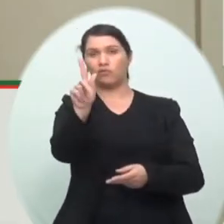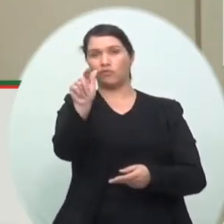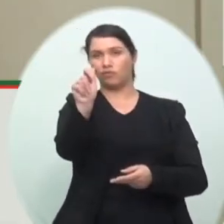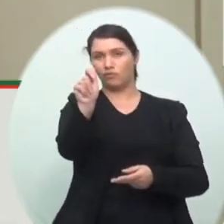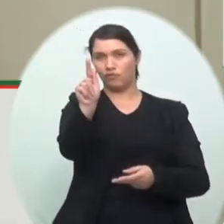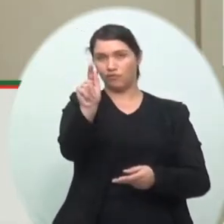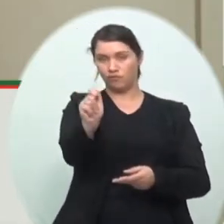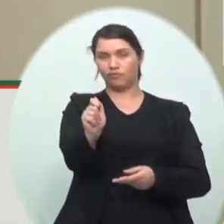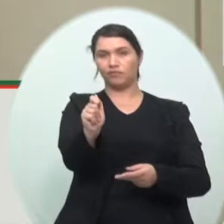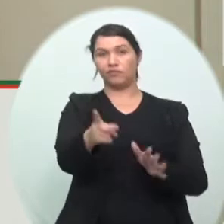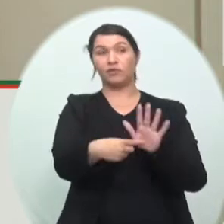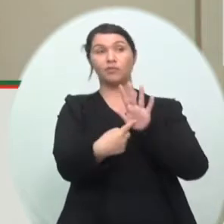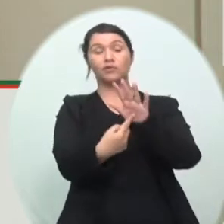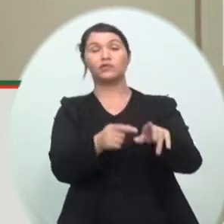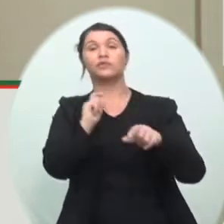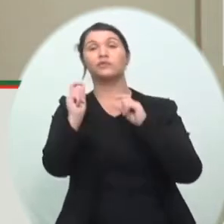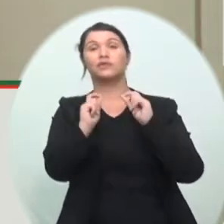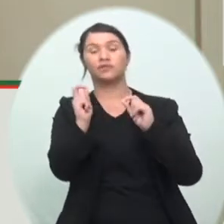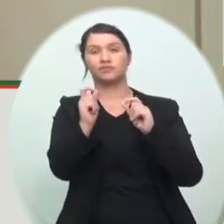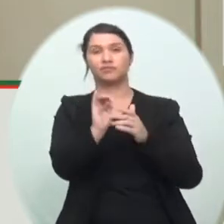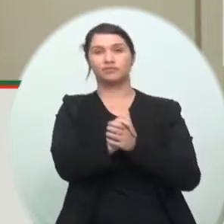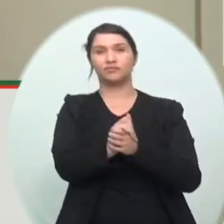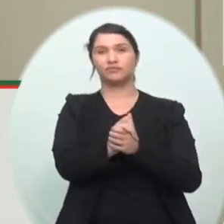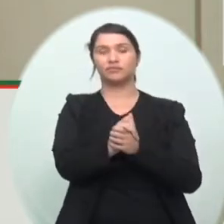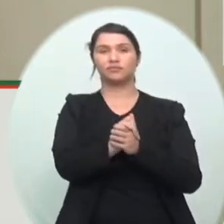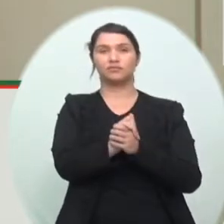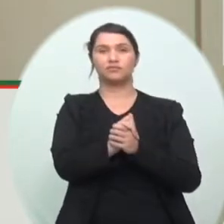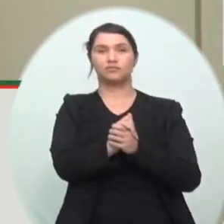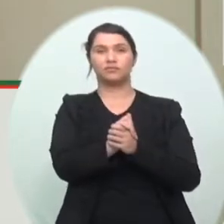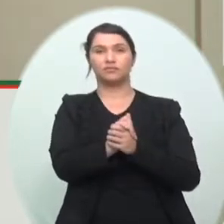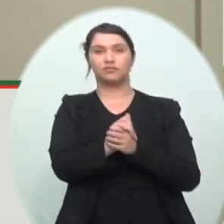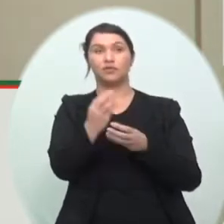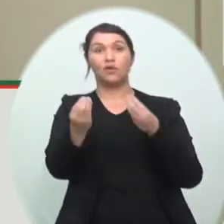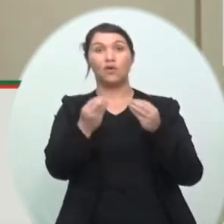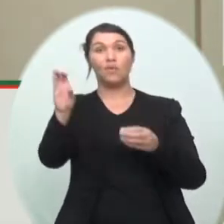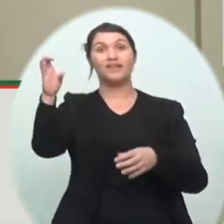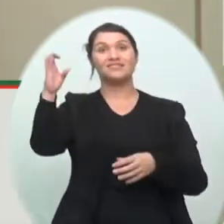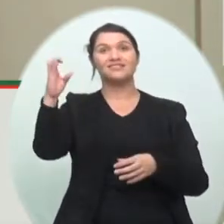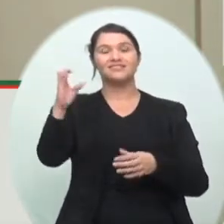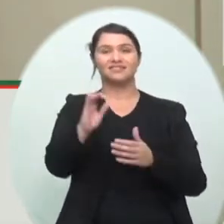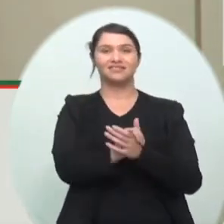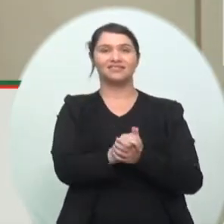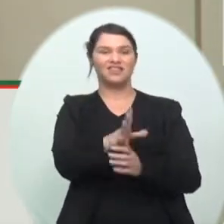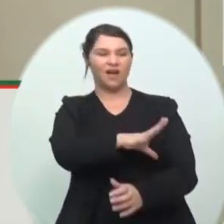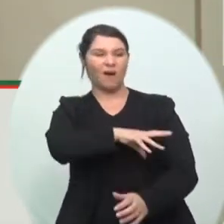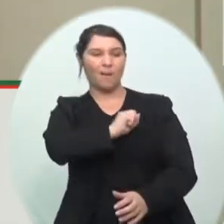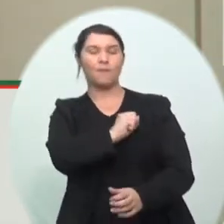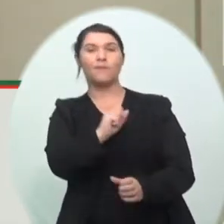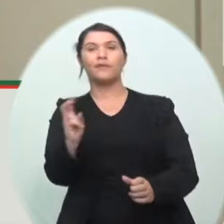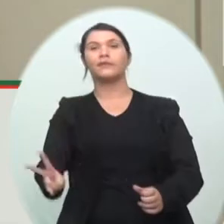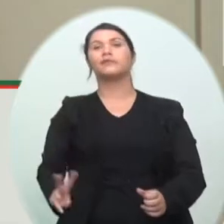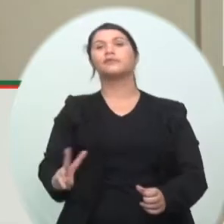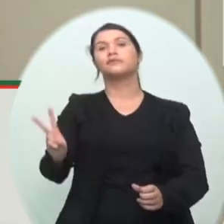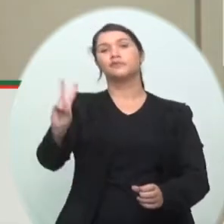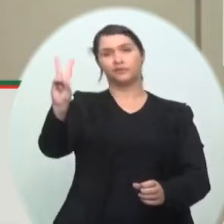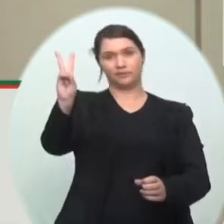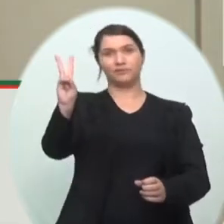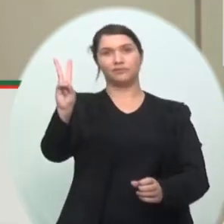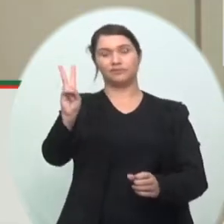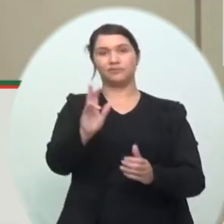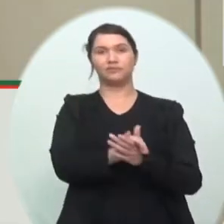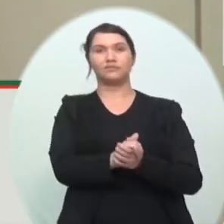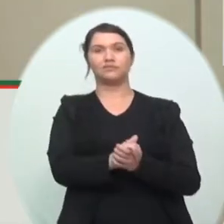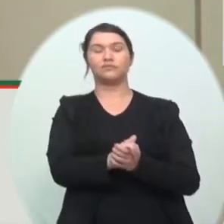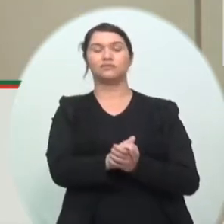existência nesse cidadão daquilo que a gente chama de cidadania enraigada, do amor aos valores de sua corporação, Coronel